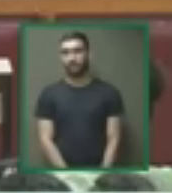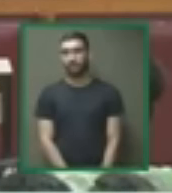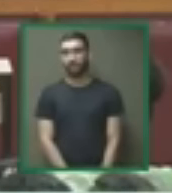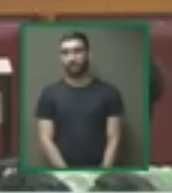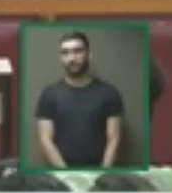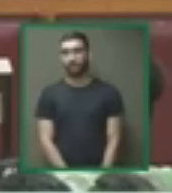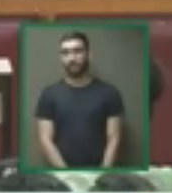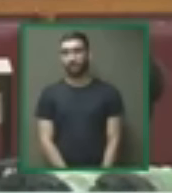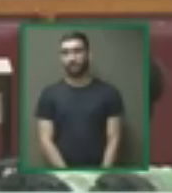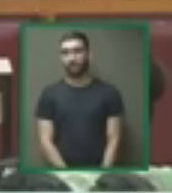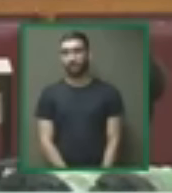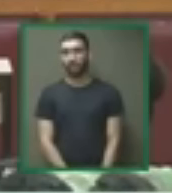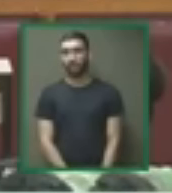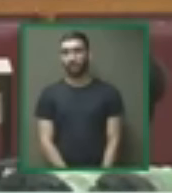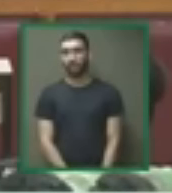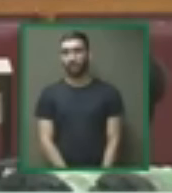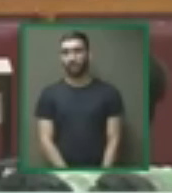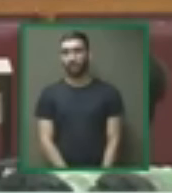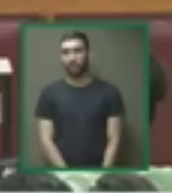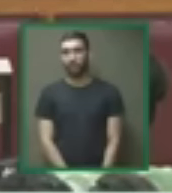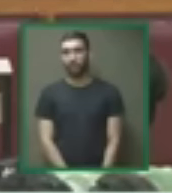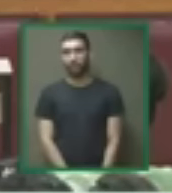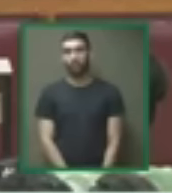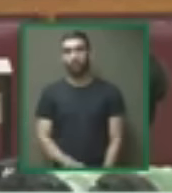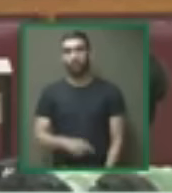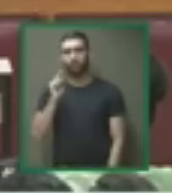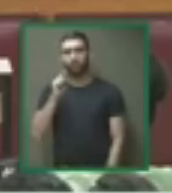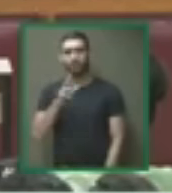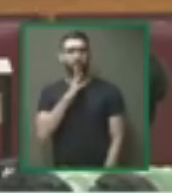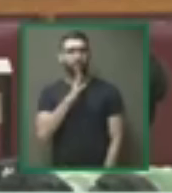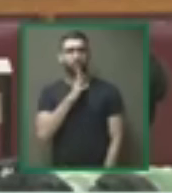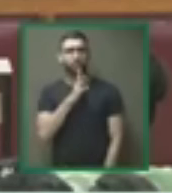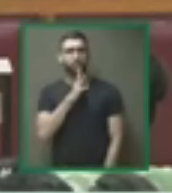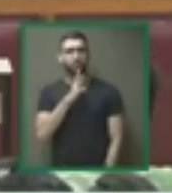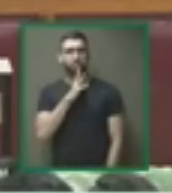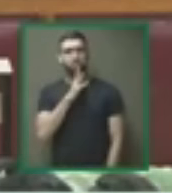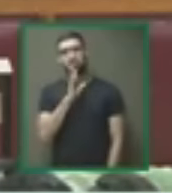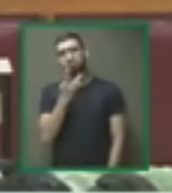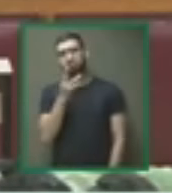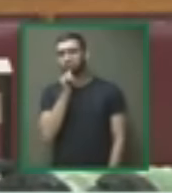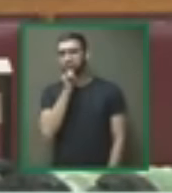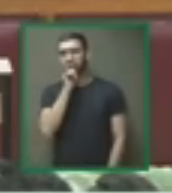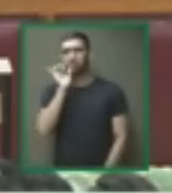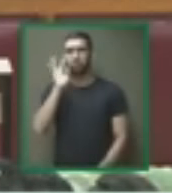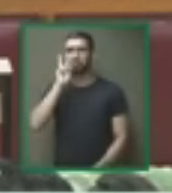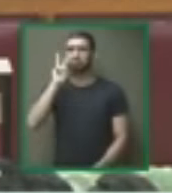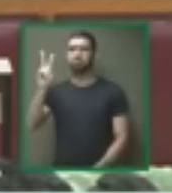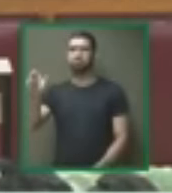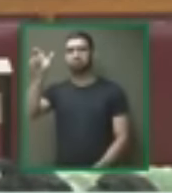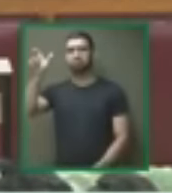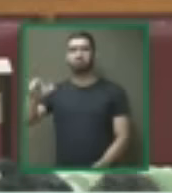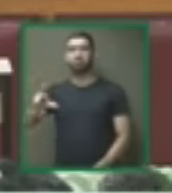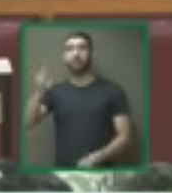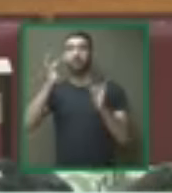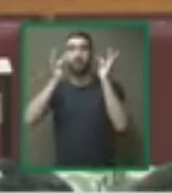Ok. Mais uma pergunta de um jurado. O senhor conhecia, ainda que de vista,